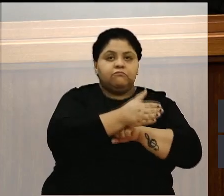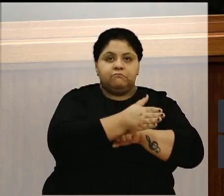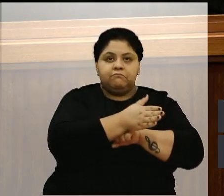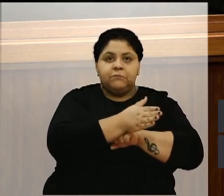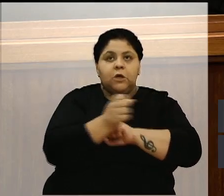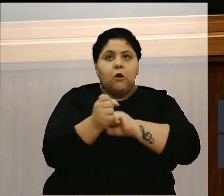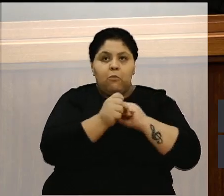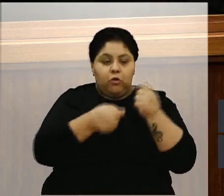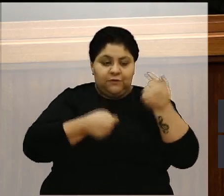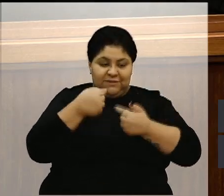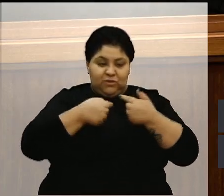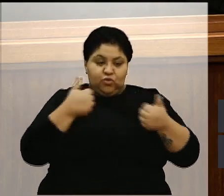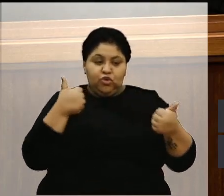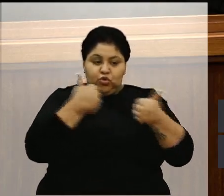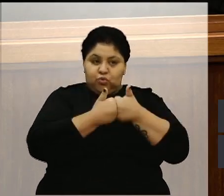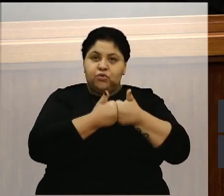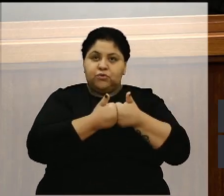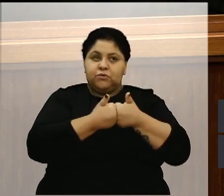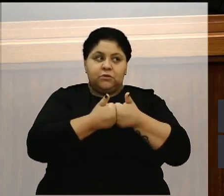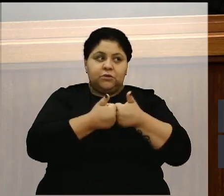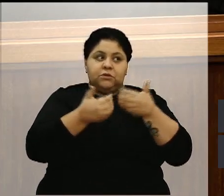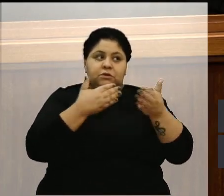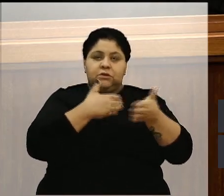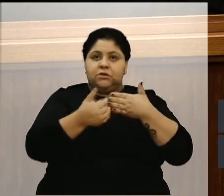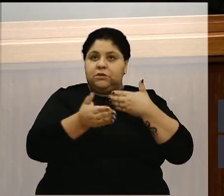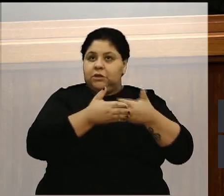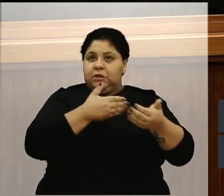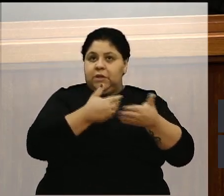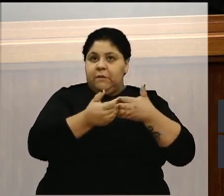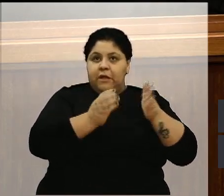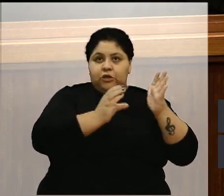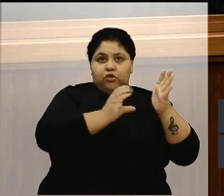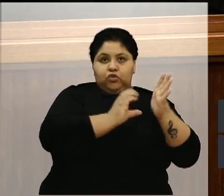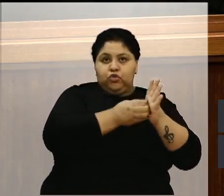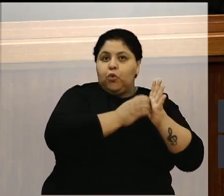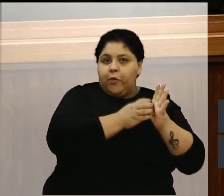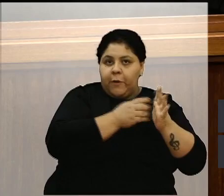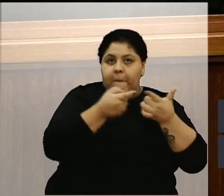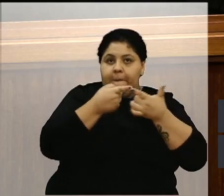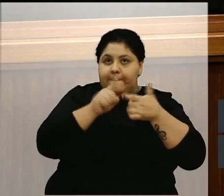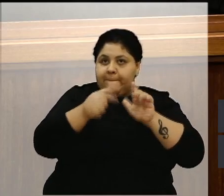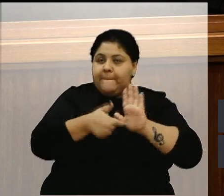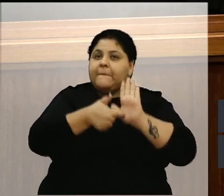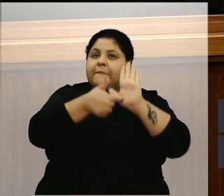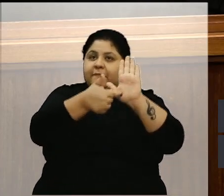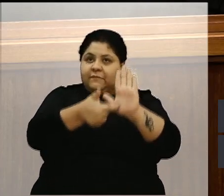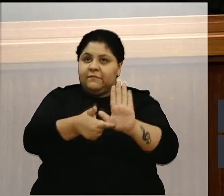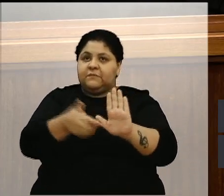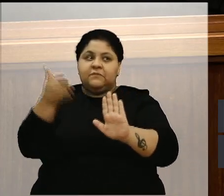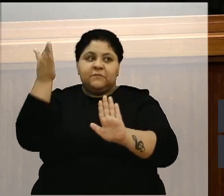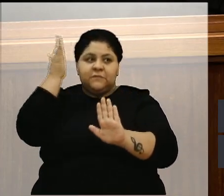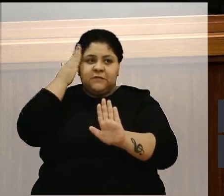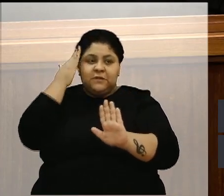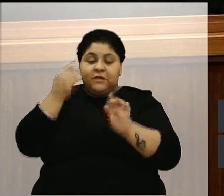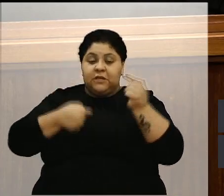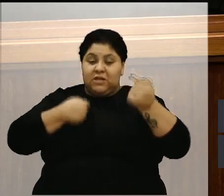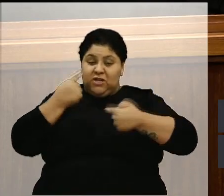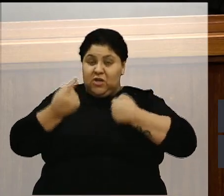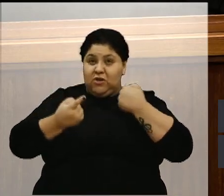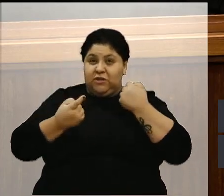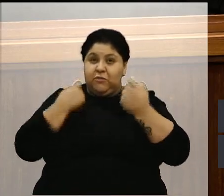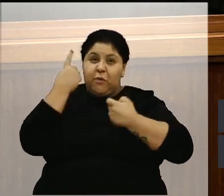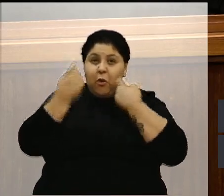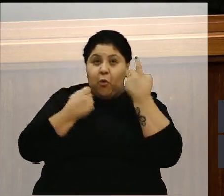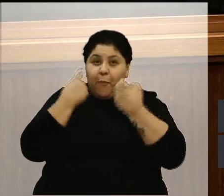possam debater juntos, independente da sigla partidária, mas demonstrando que a gente está preocupado com essa